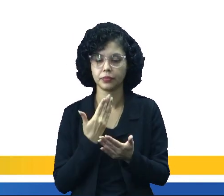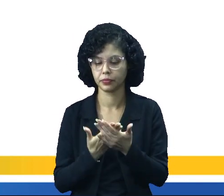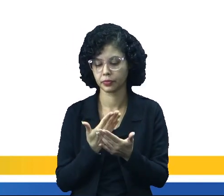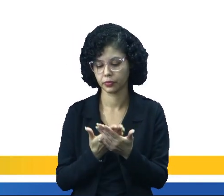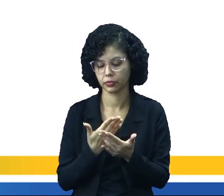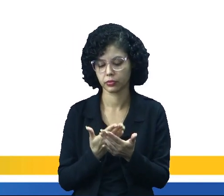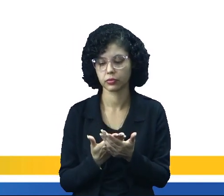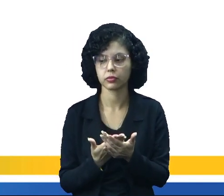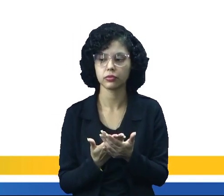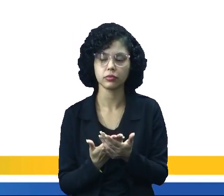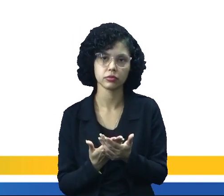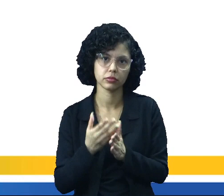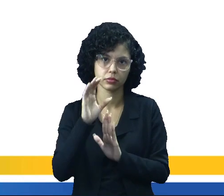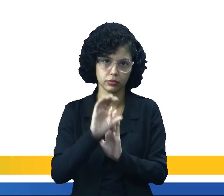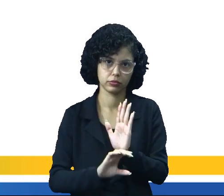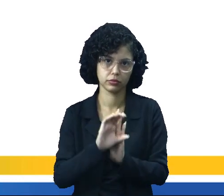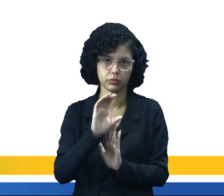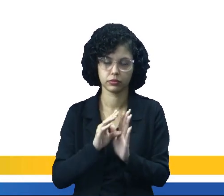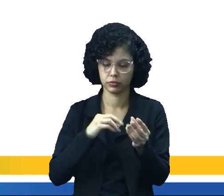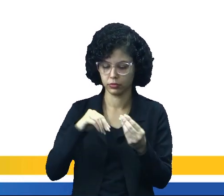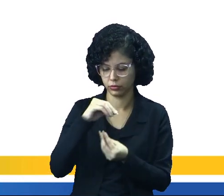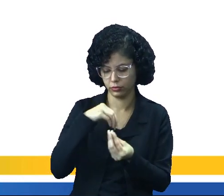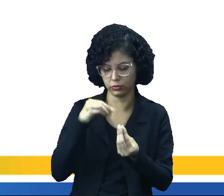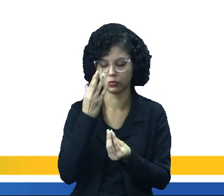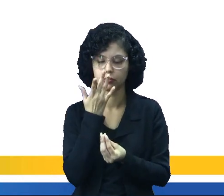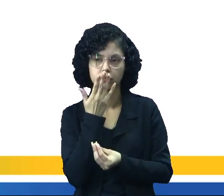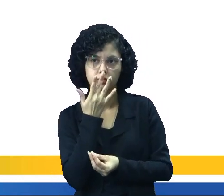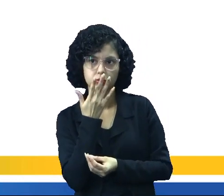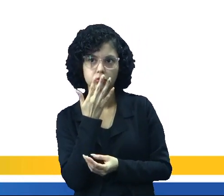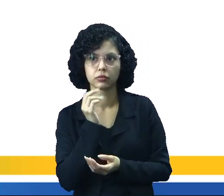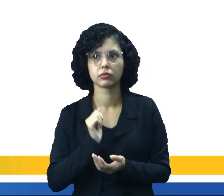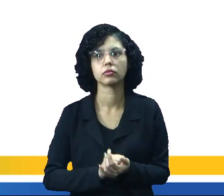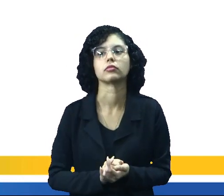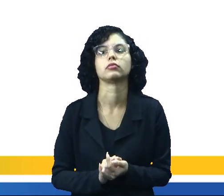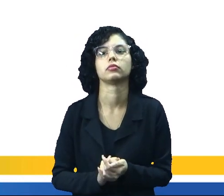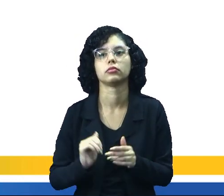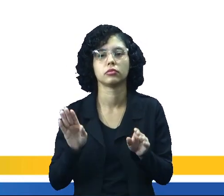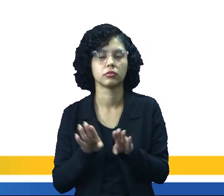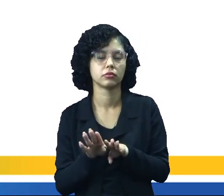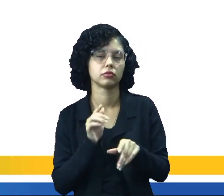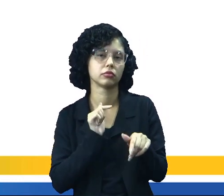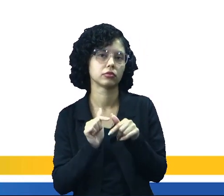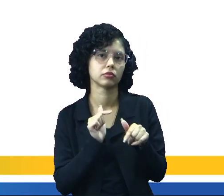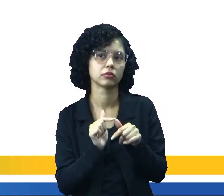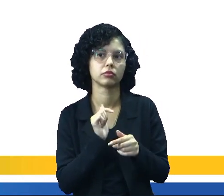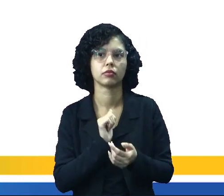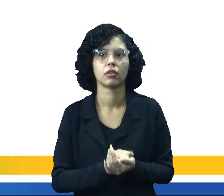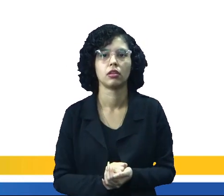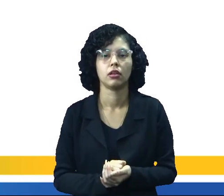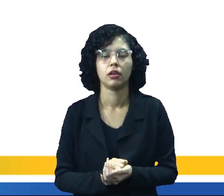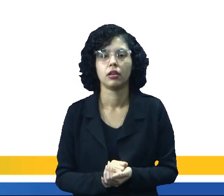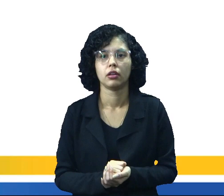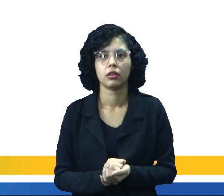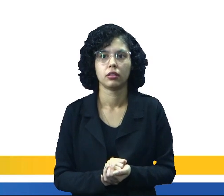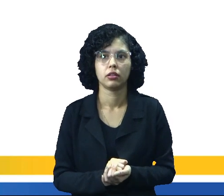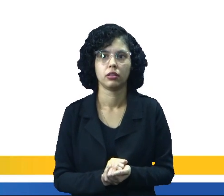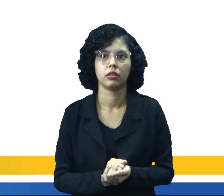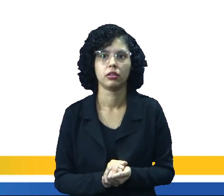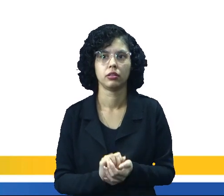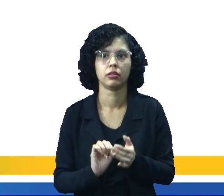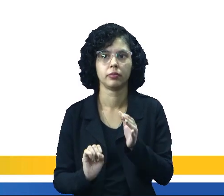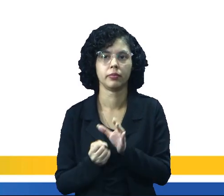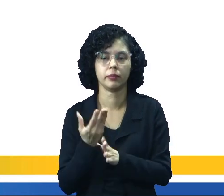estudar os conceitos, as misturas de cores aí, ele trabalhava, tá, a